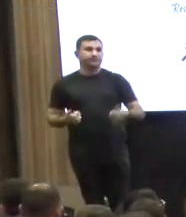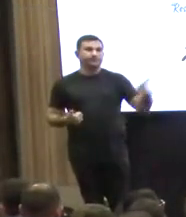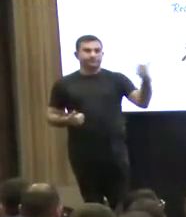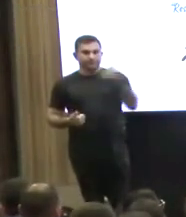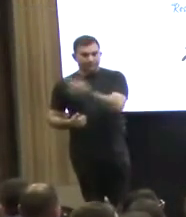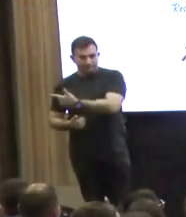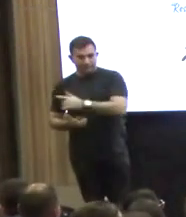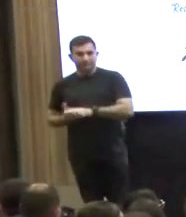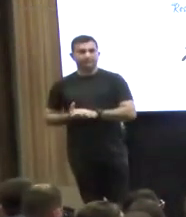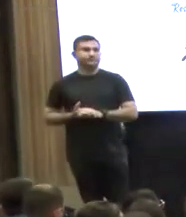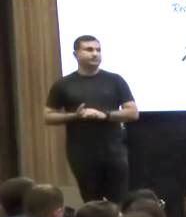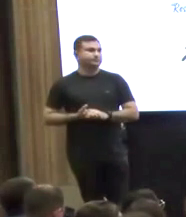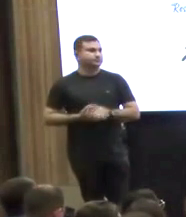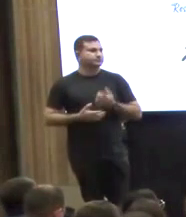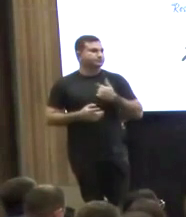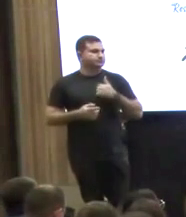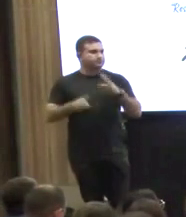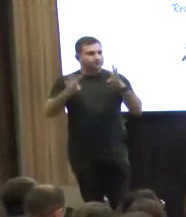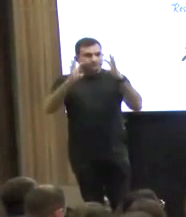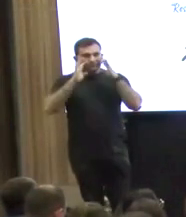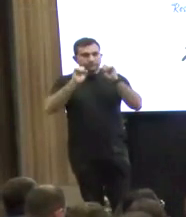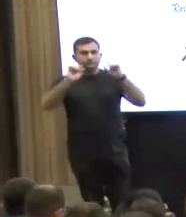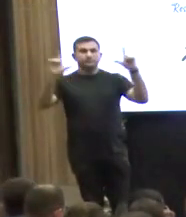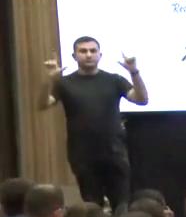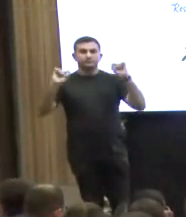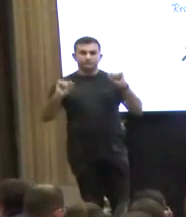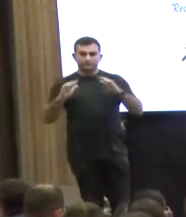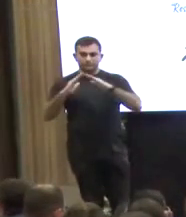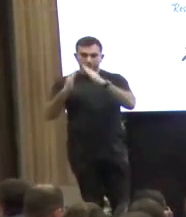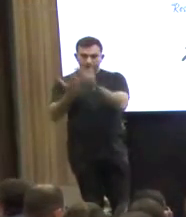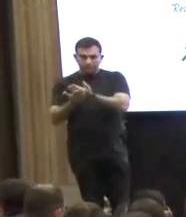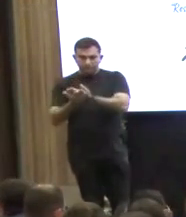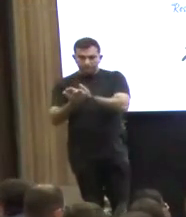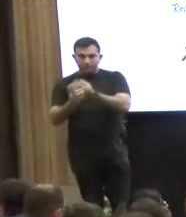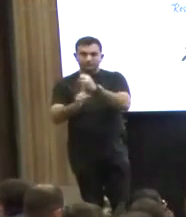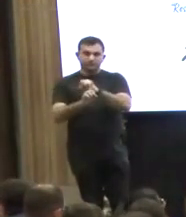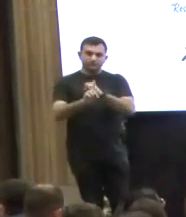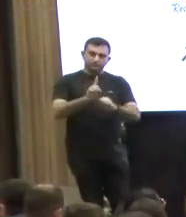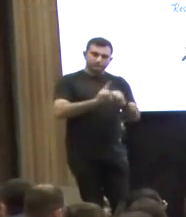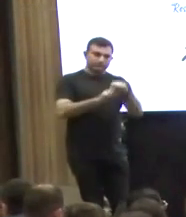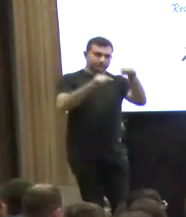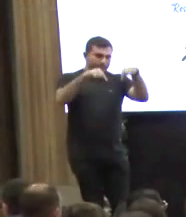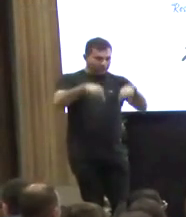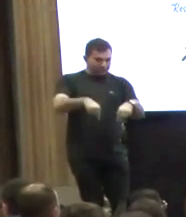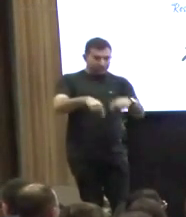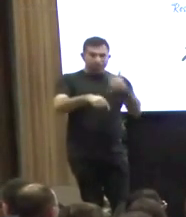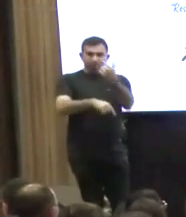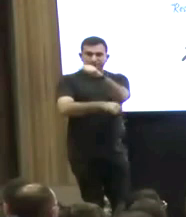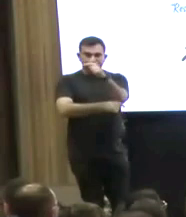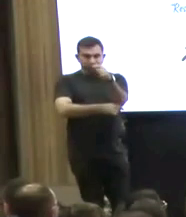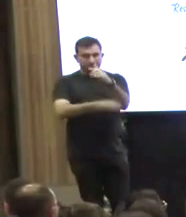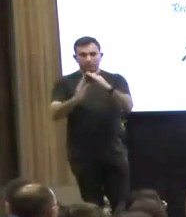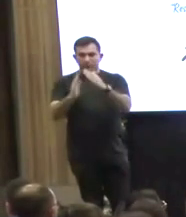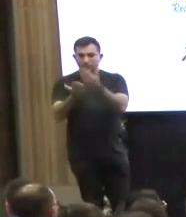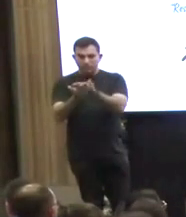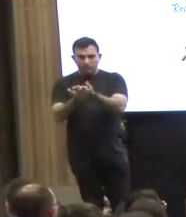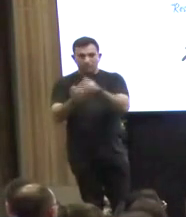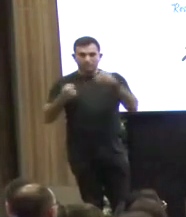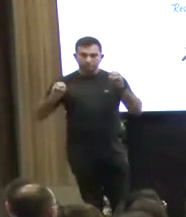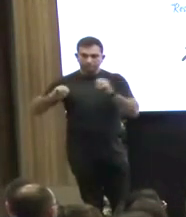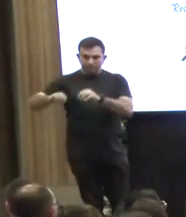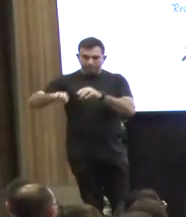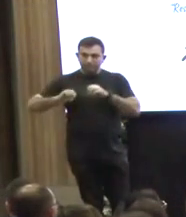da diversidade, mas eu sem perder a qualidade. Né, então, primeiro a gente consegue a qualidade, melhora o tal do IDEB, e depois a gente vê a tal da